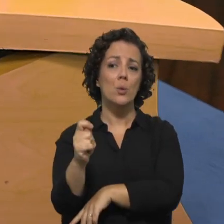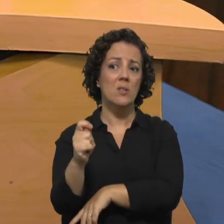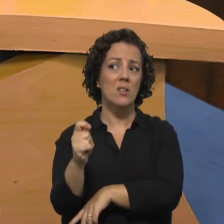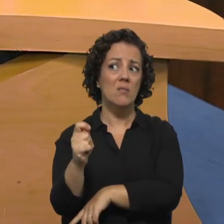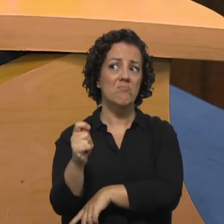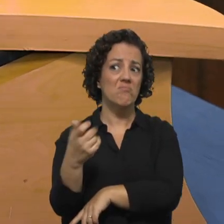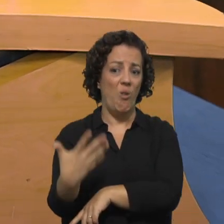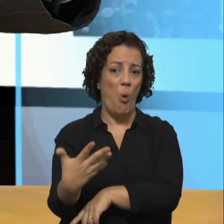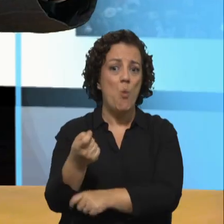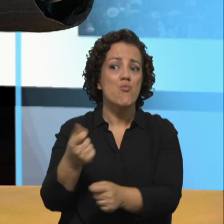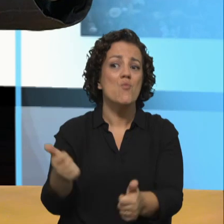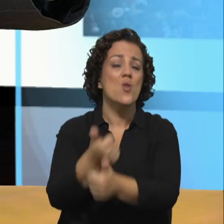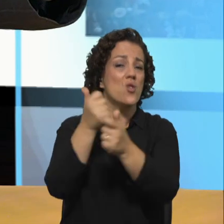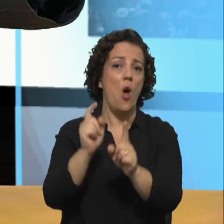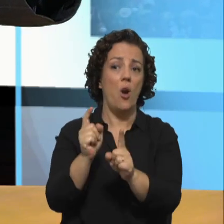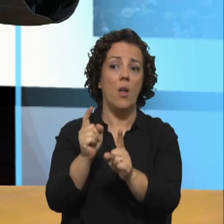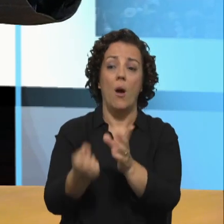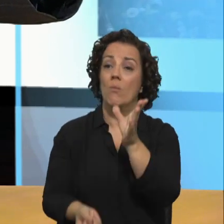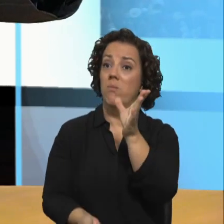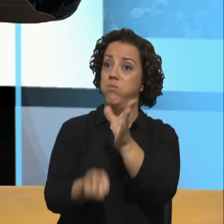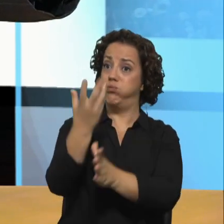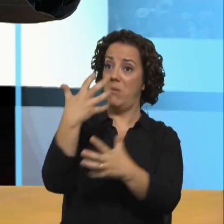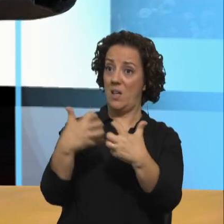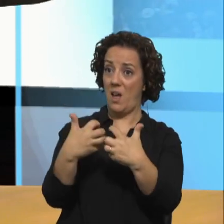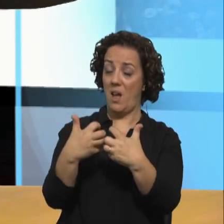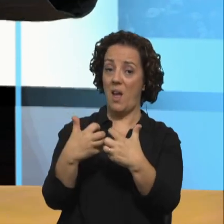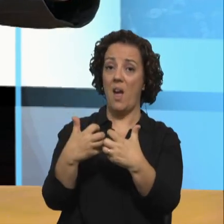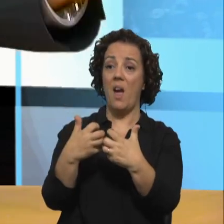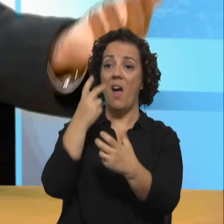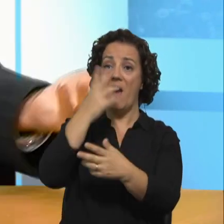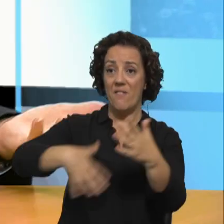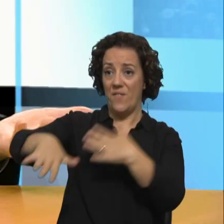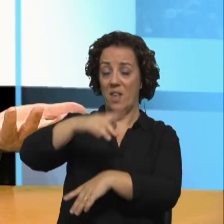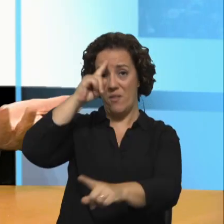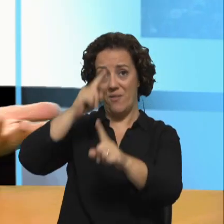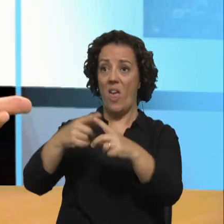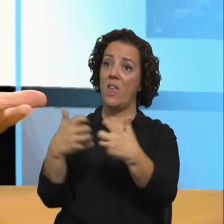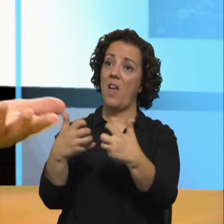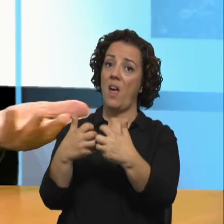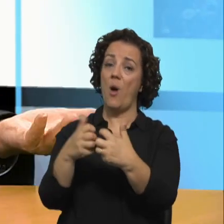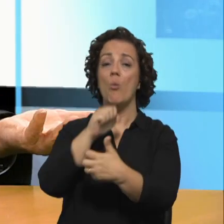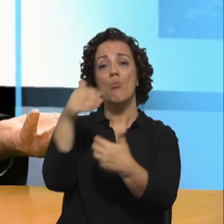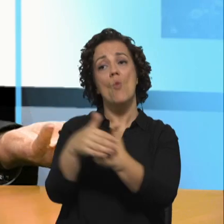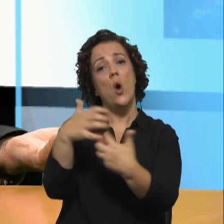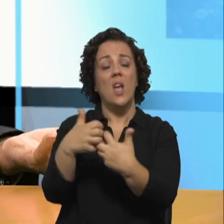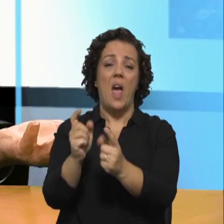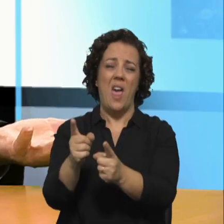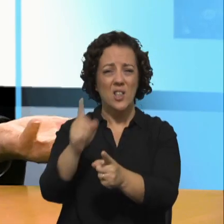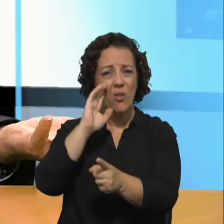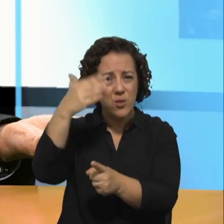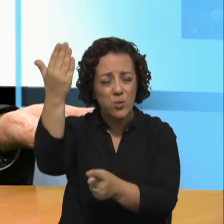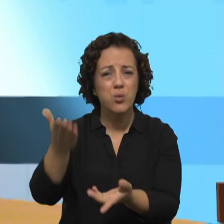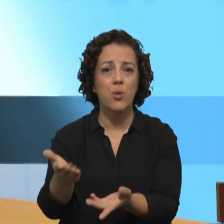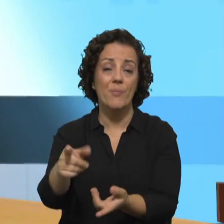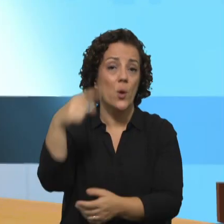muito. Nasce na guerra, vive-se para a guerra e morre-se na guerra. Isto não é futuro. Acaba por ser a